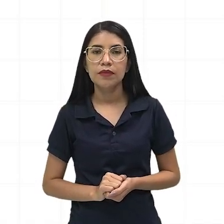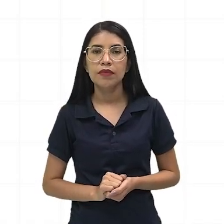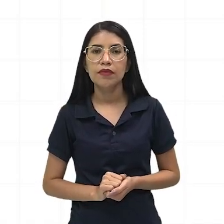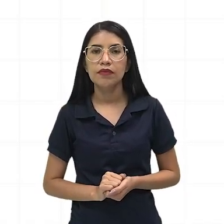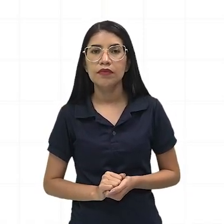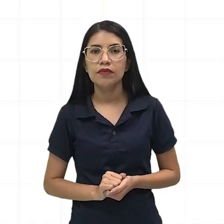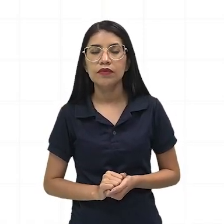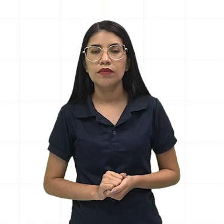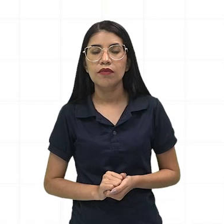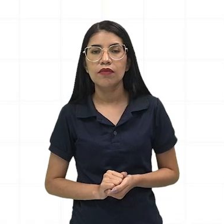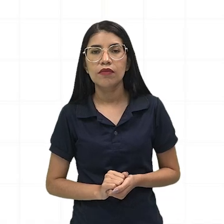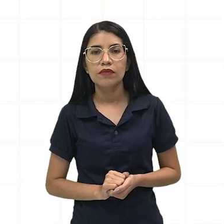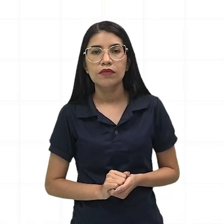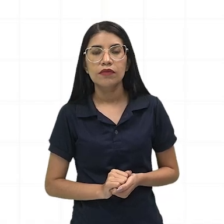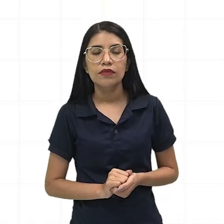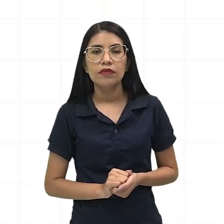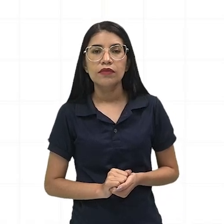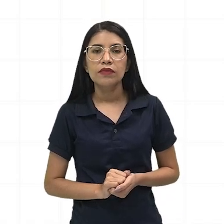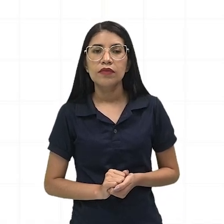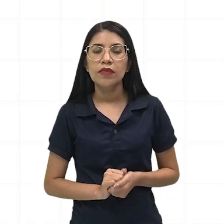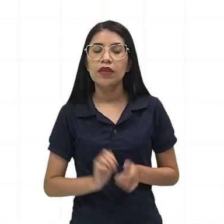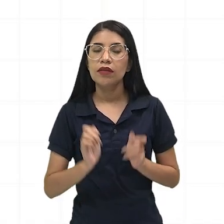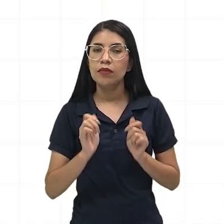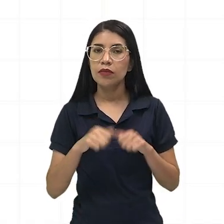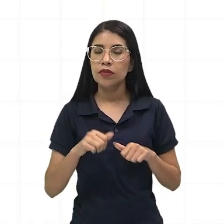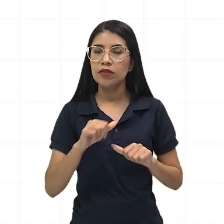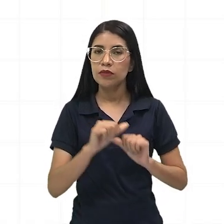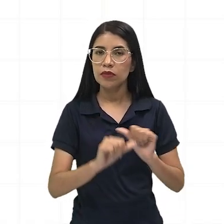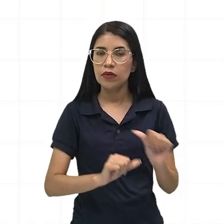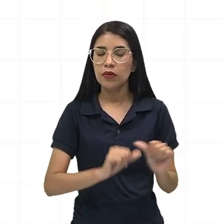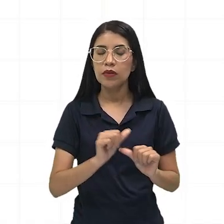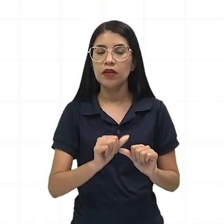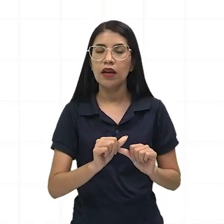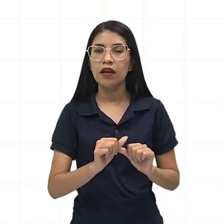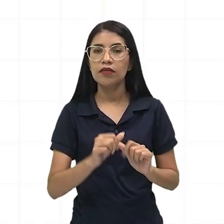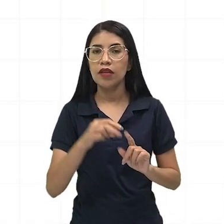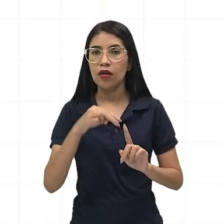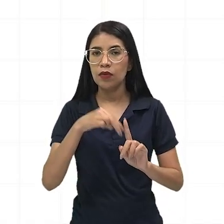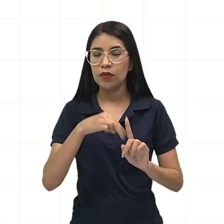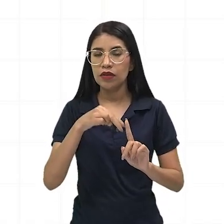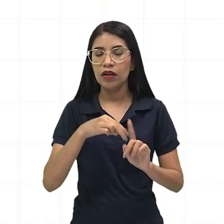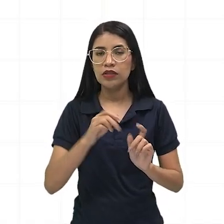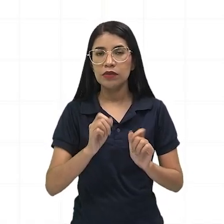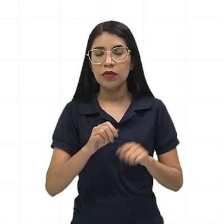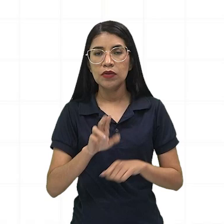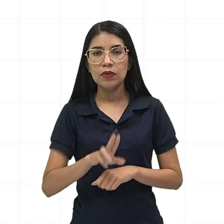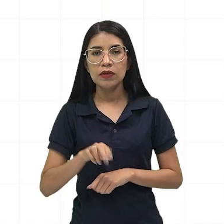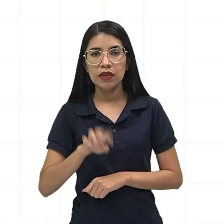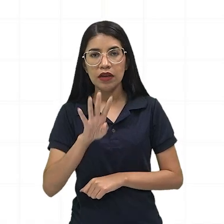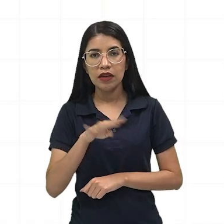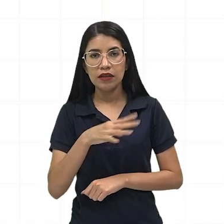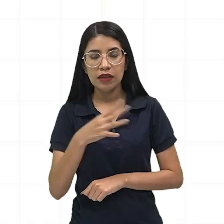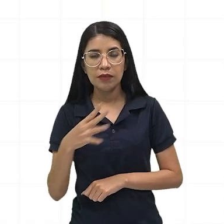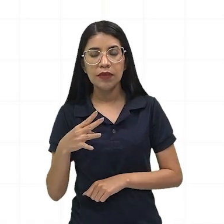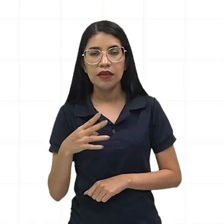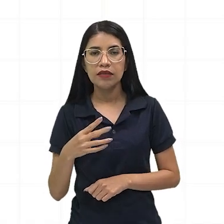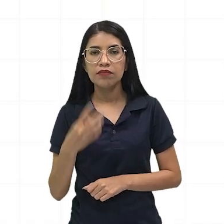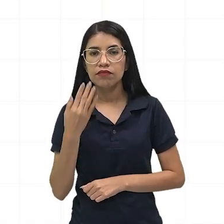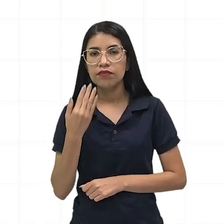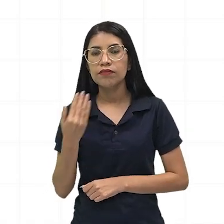múltiplos e submúltiplos. Então, para transformar de uma unidade de capacidade para outra, podemos utilizar a tabela.